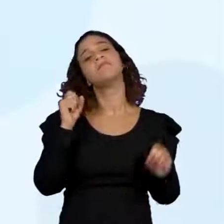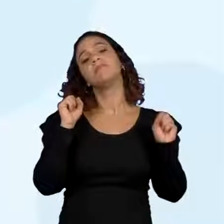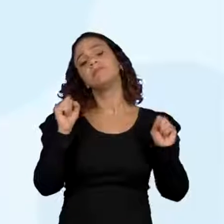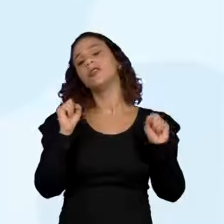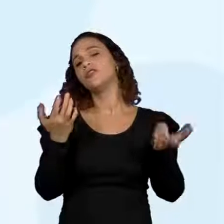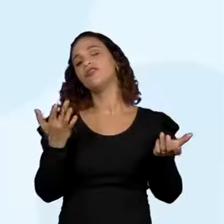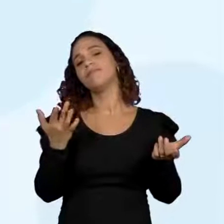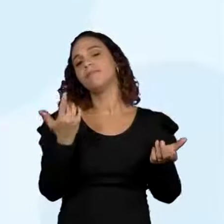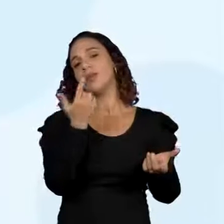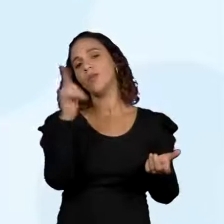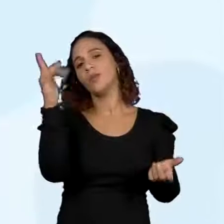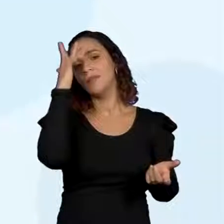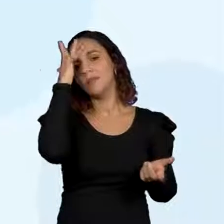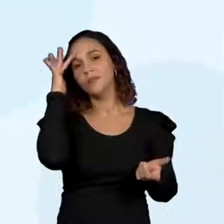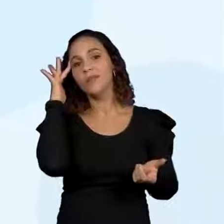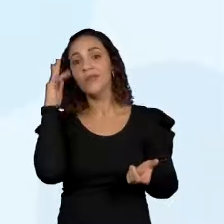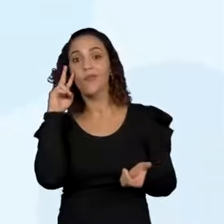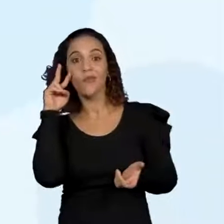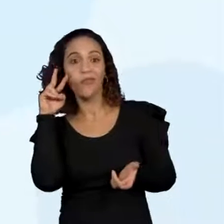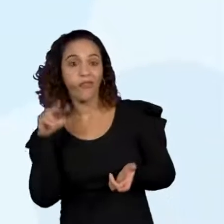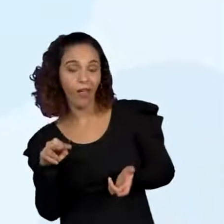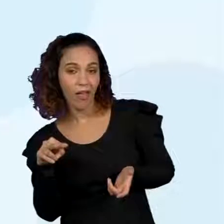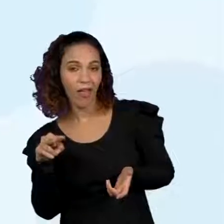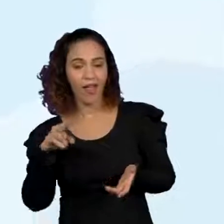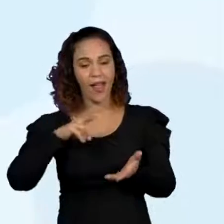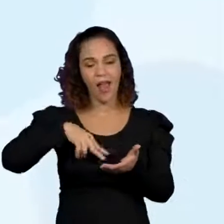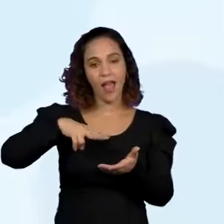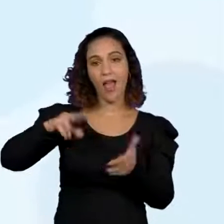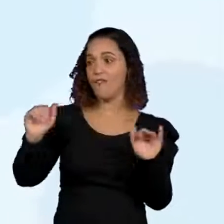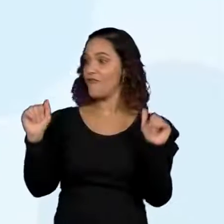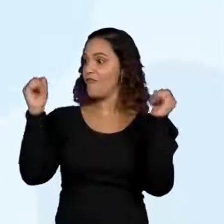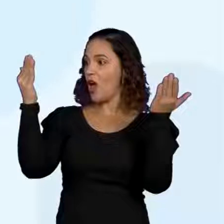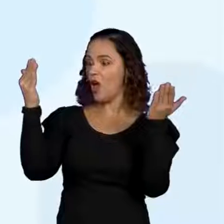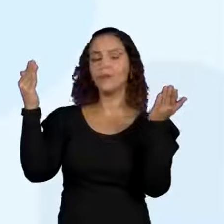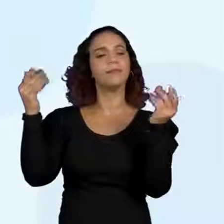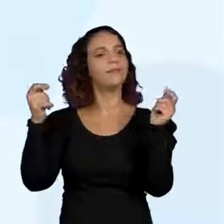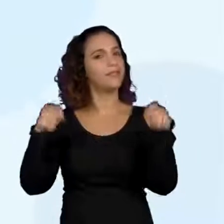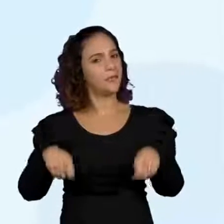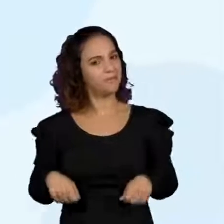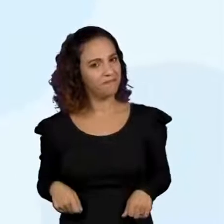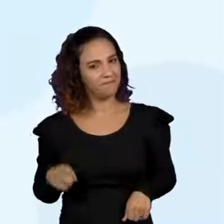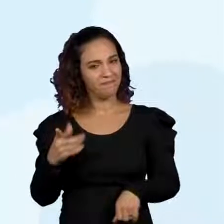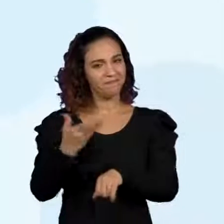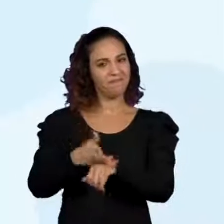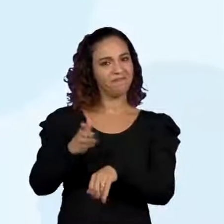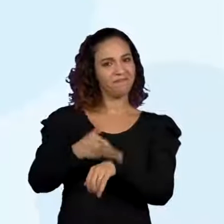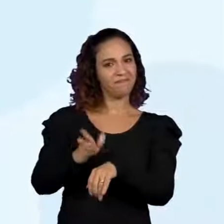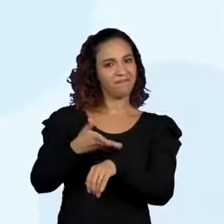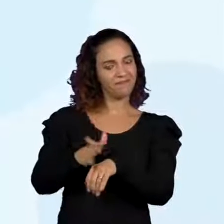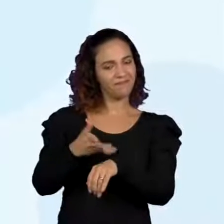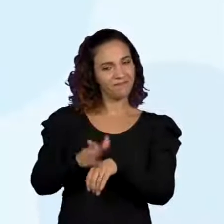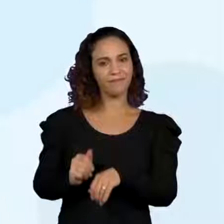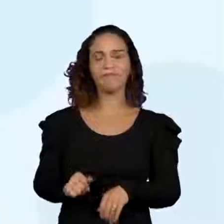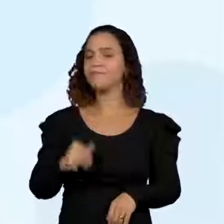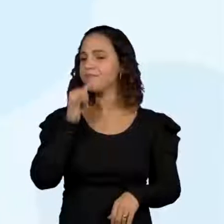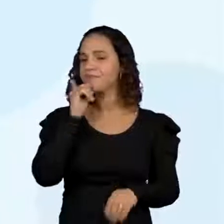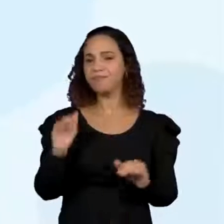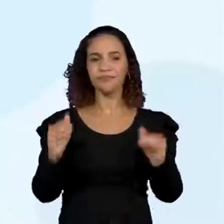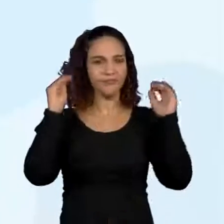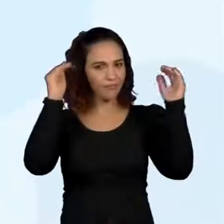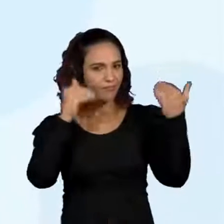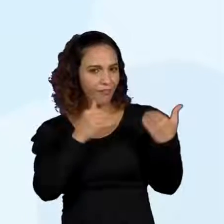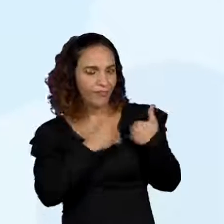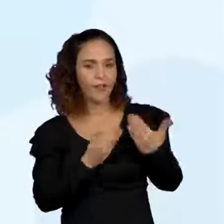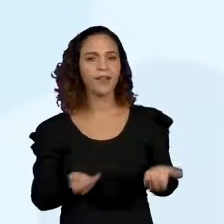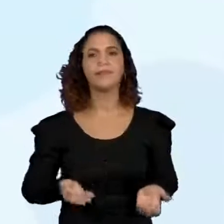para outras pessoas fora da escola. Posso já treinar a minha leitura aí com os responsáveis, com os